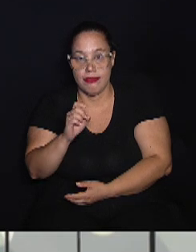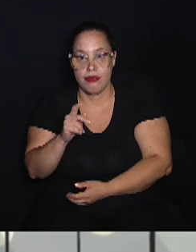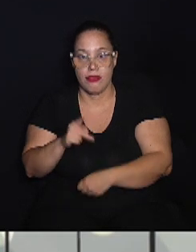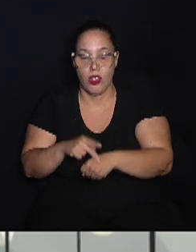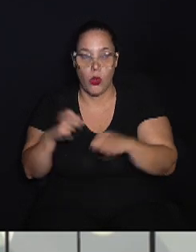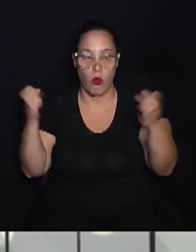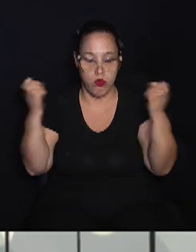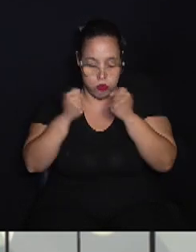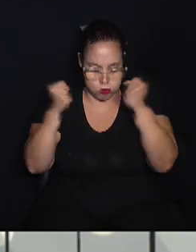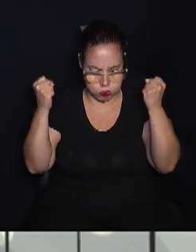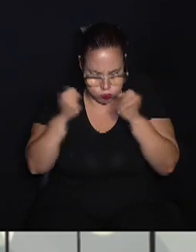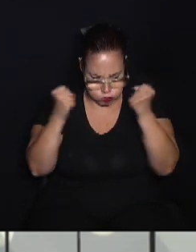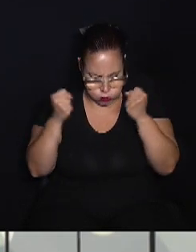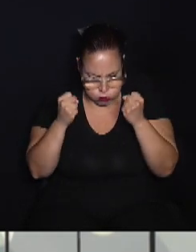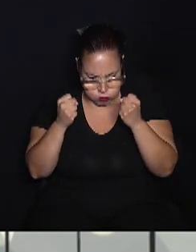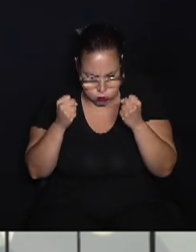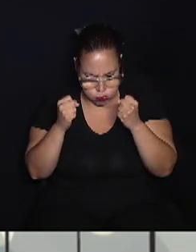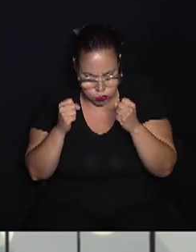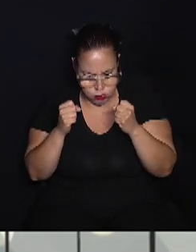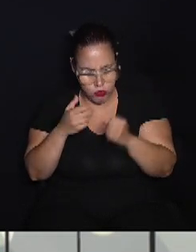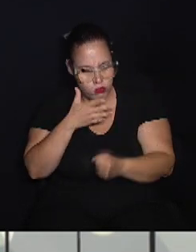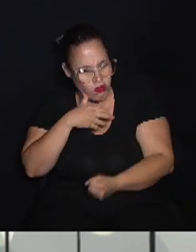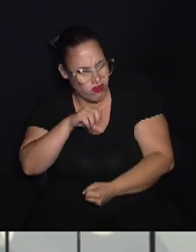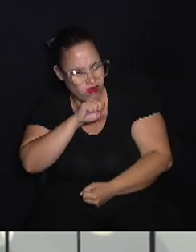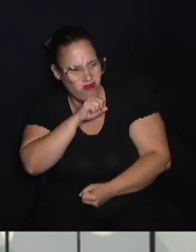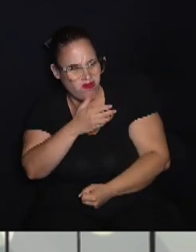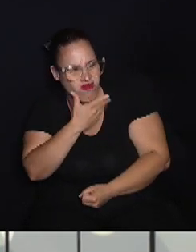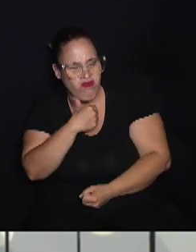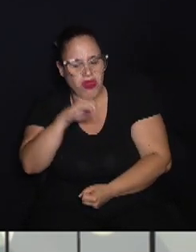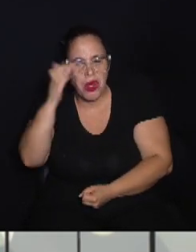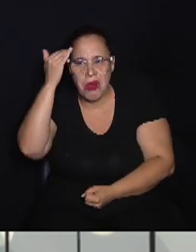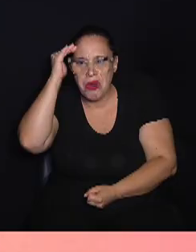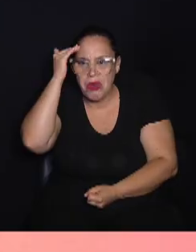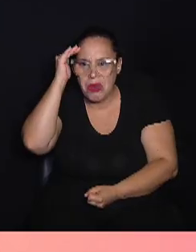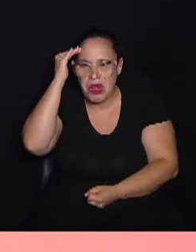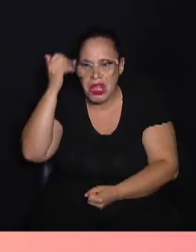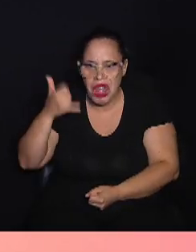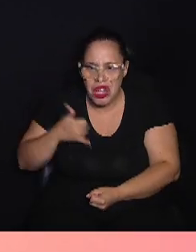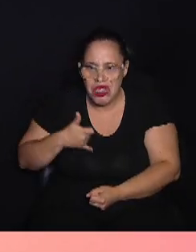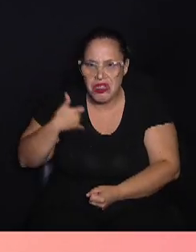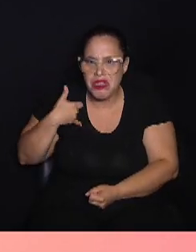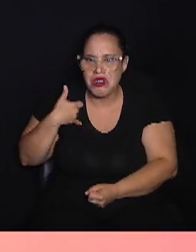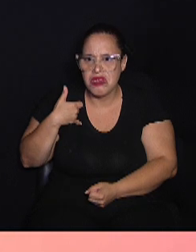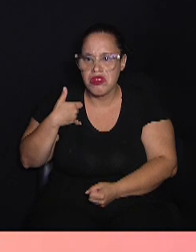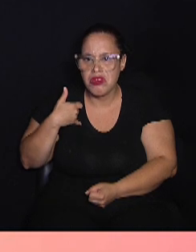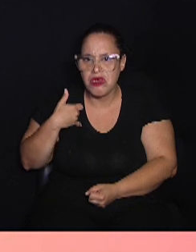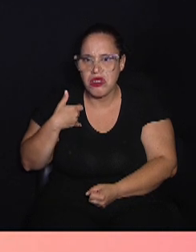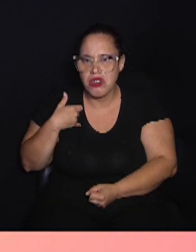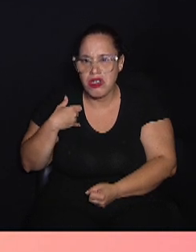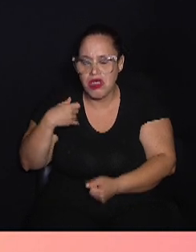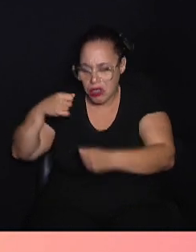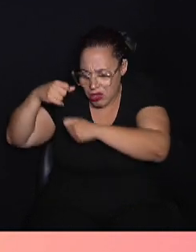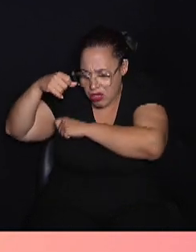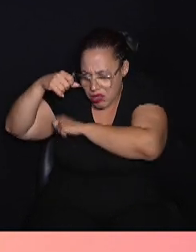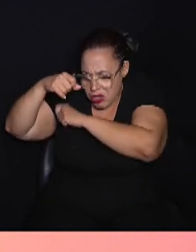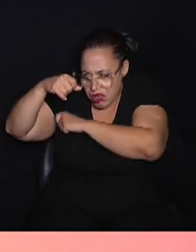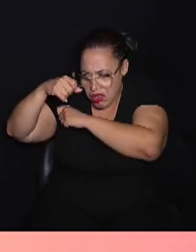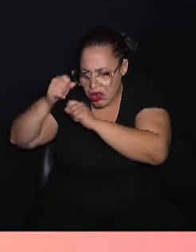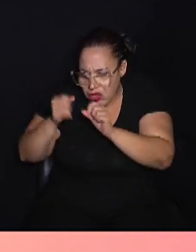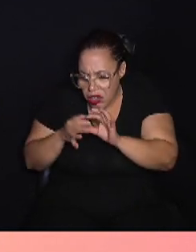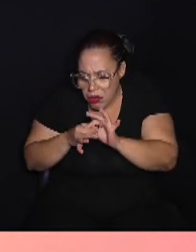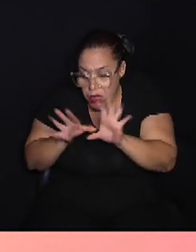exercícios mas você pai mãe sabe a partir de qual idade os desodorantes estão